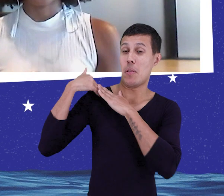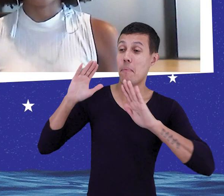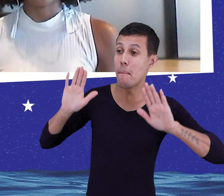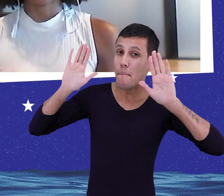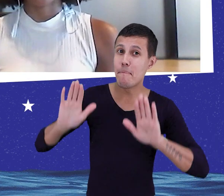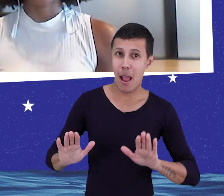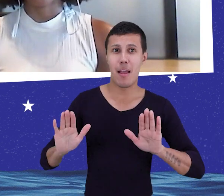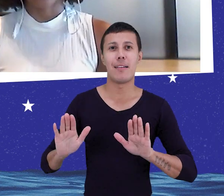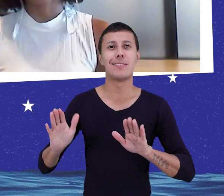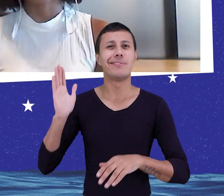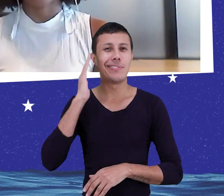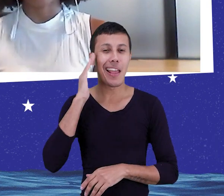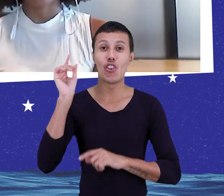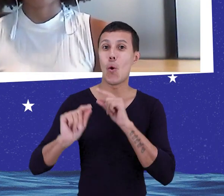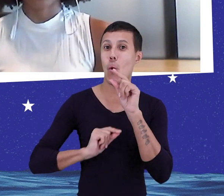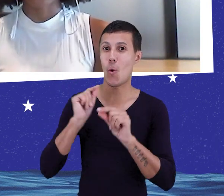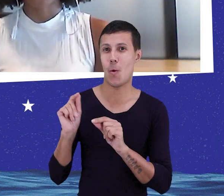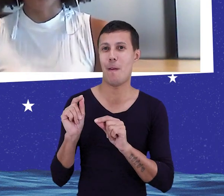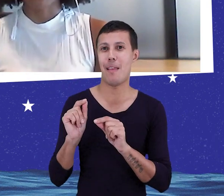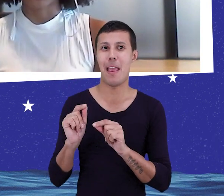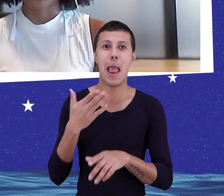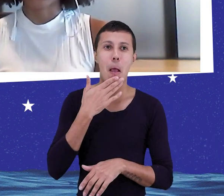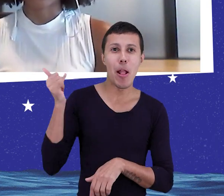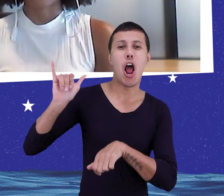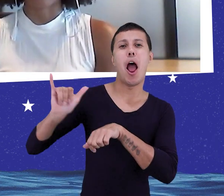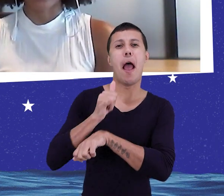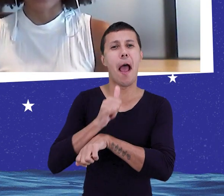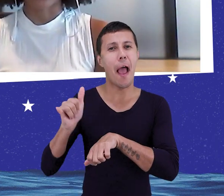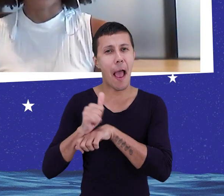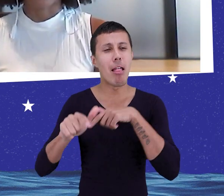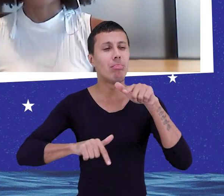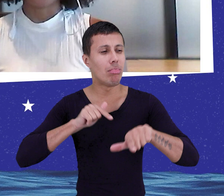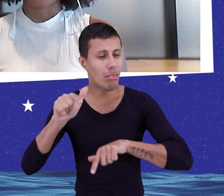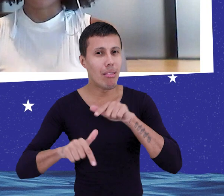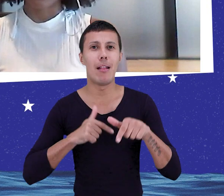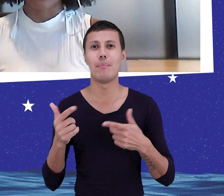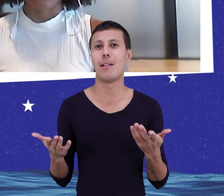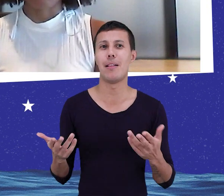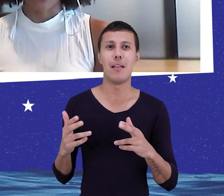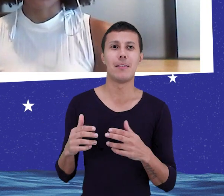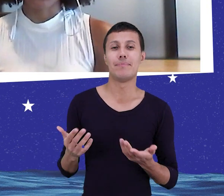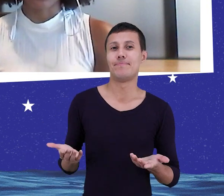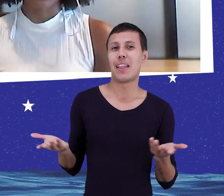a gente entende que essa é uma das melhores formas de se trabalhar, né? E a gente tem